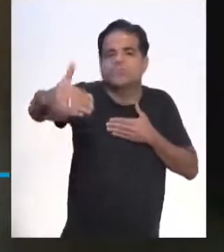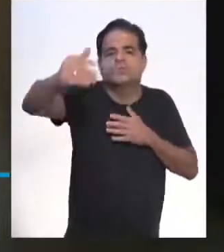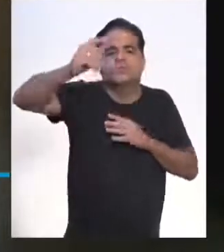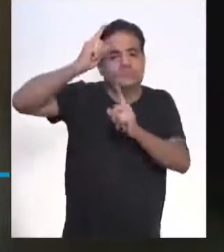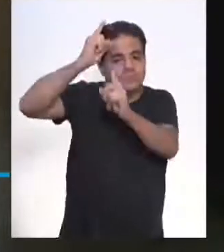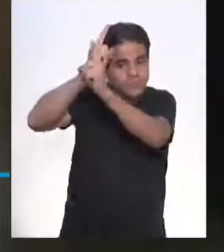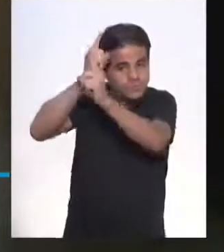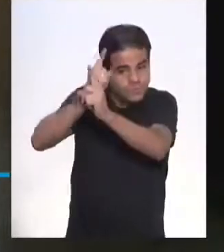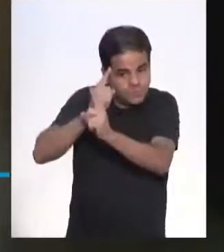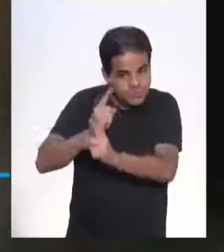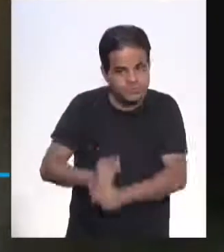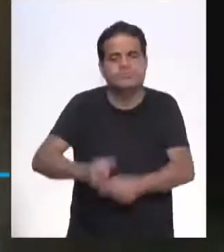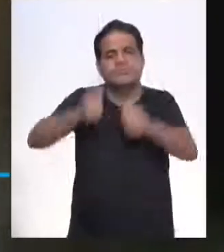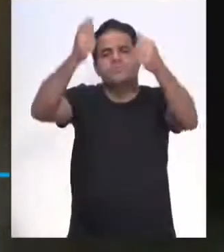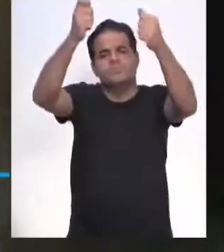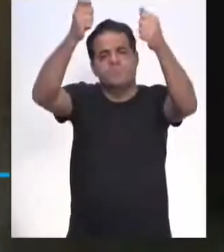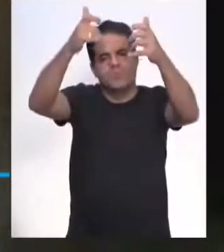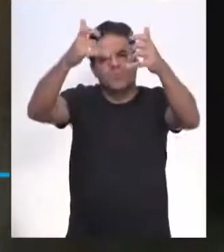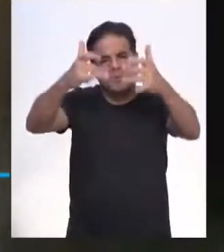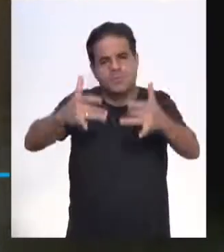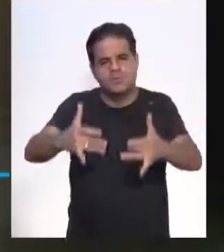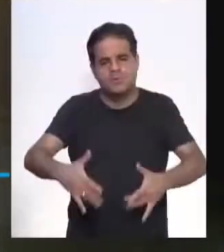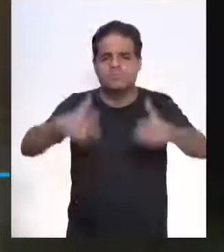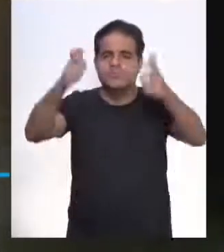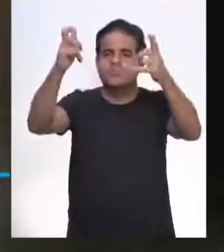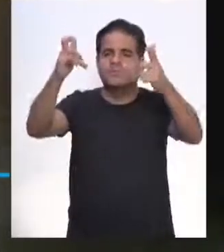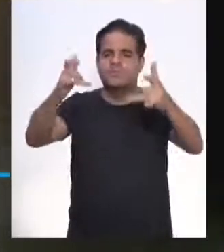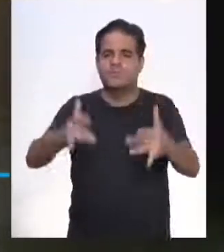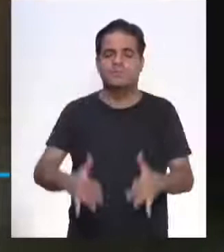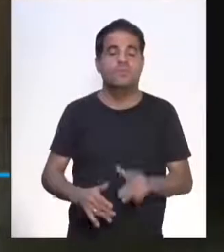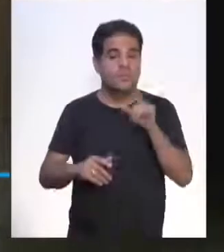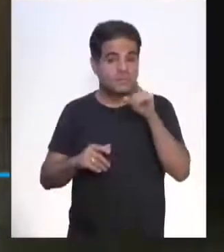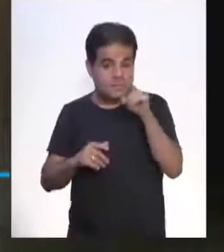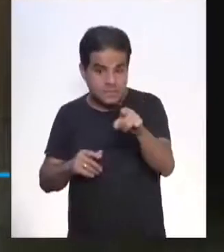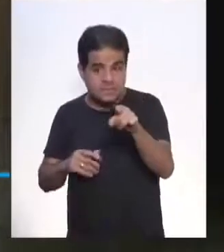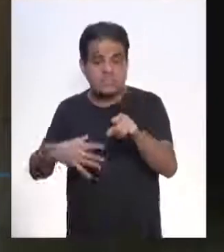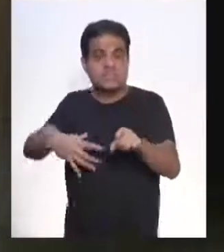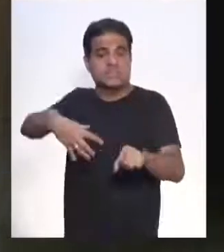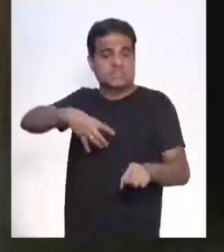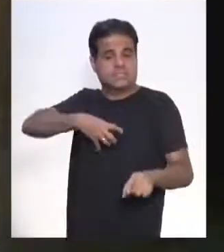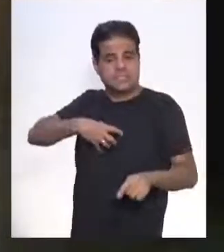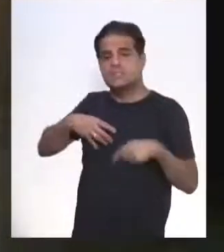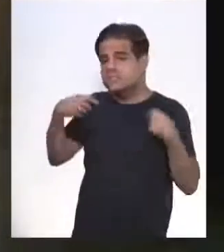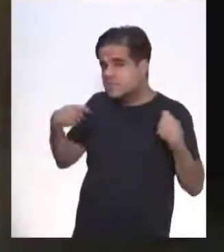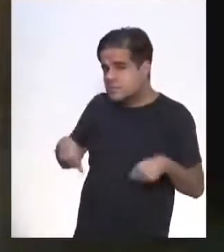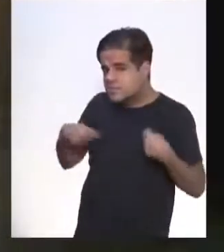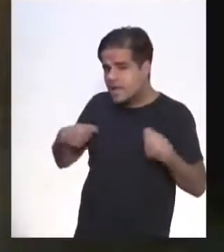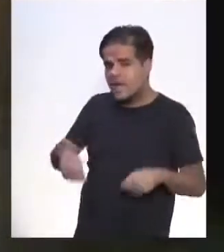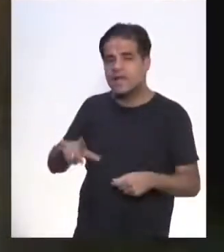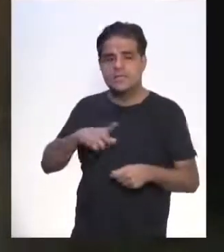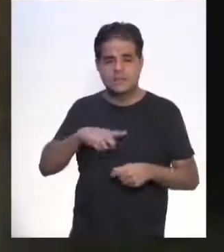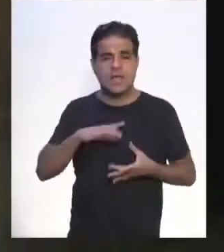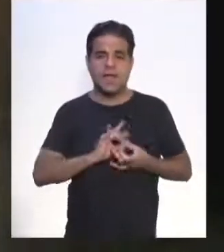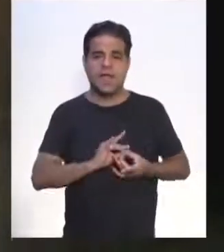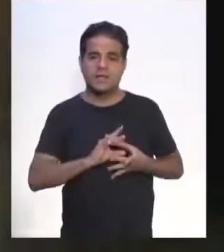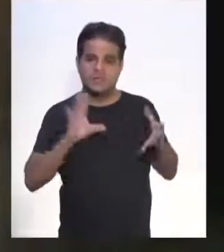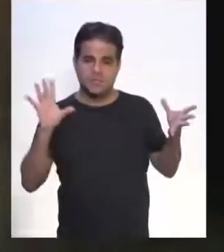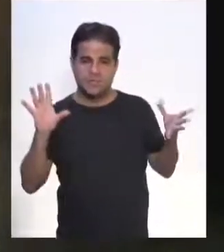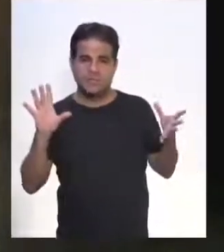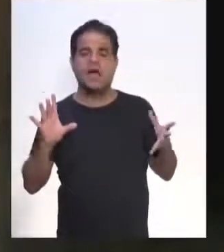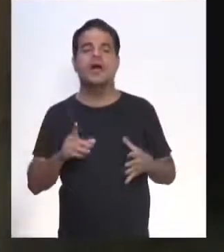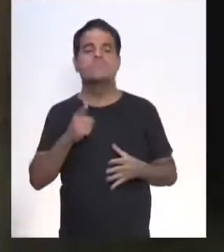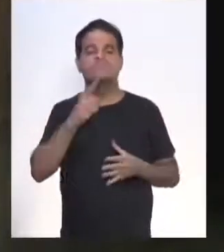nossos encontros, né? E para o caso de que vocês sintam necessidade, tenham a disponibilidade